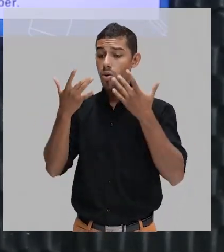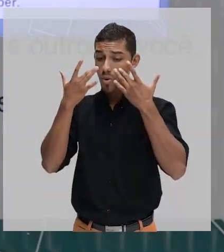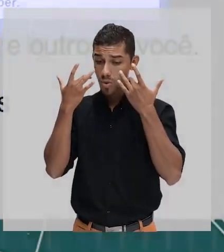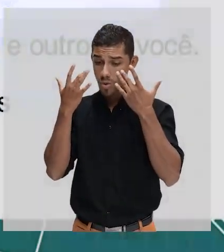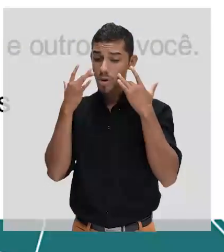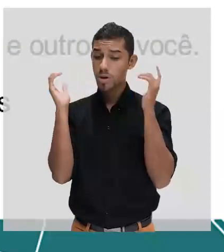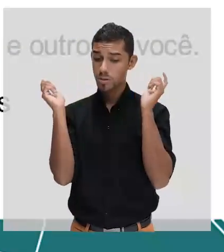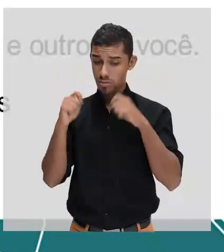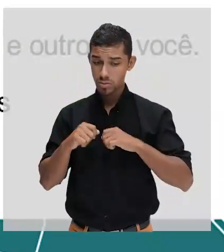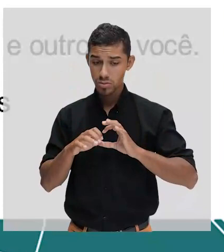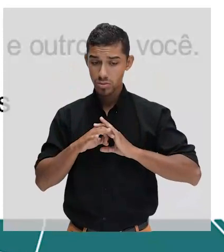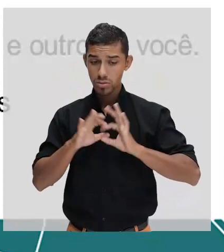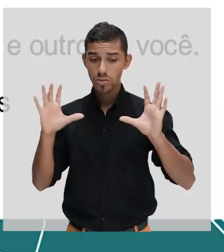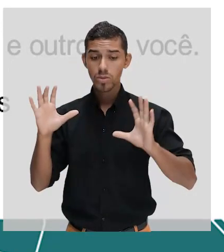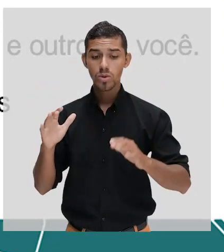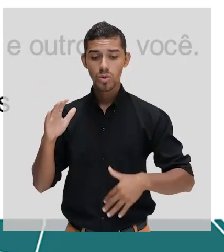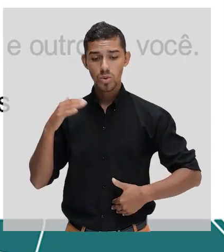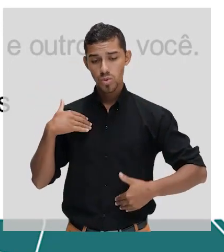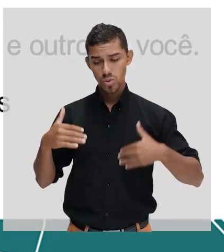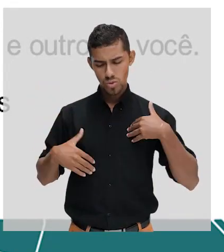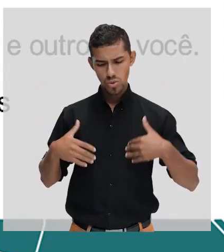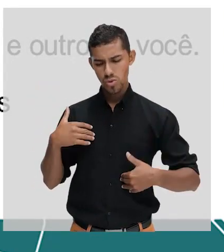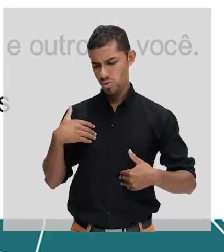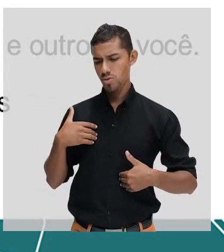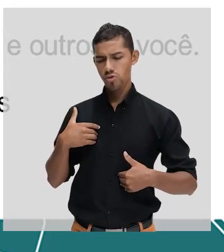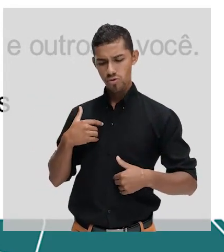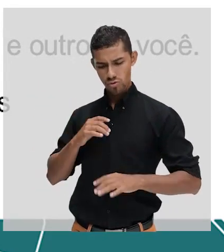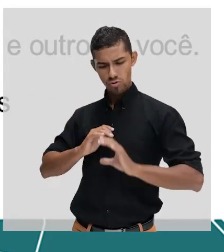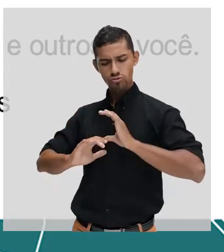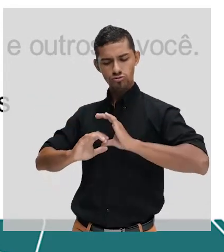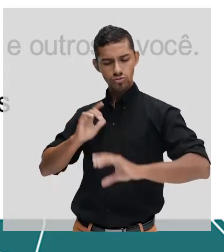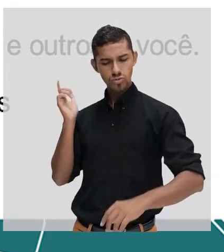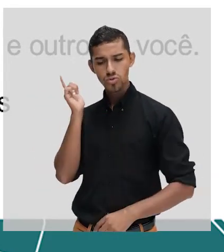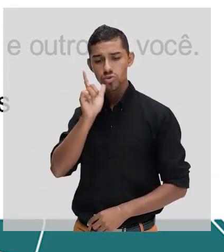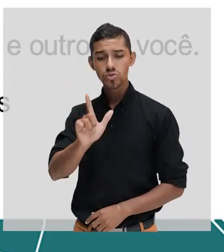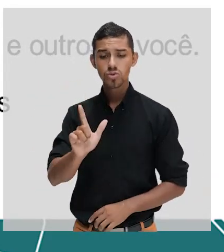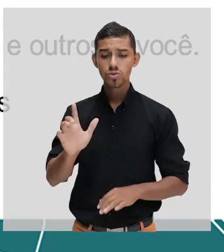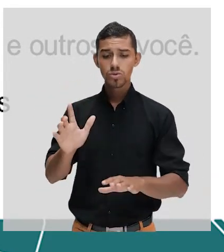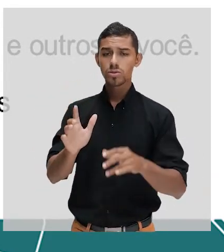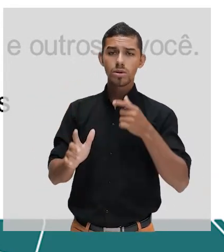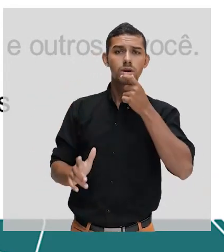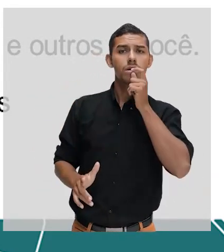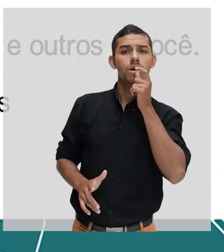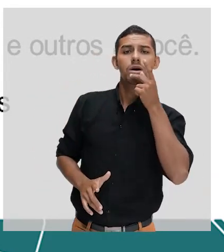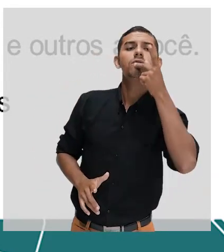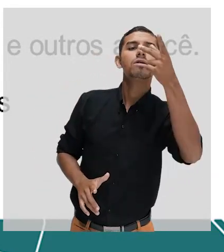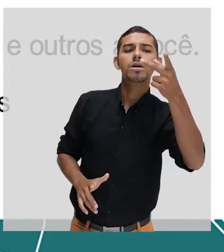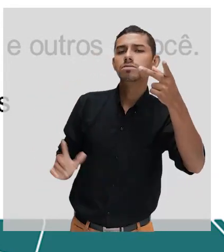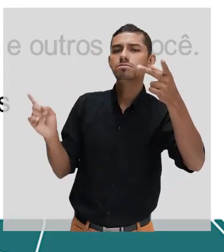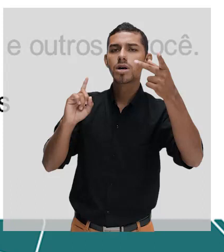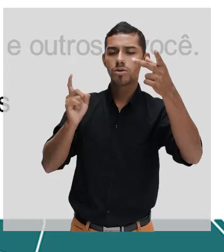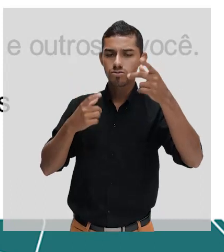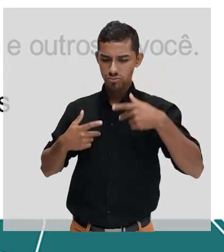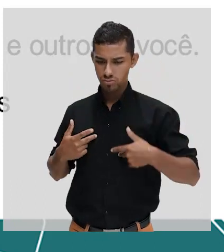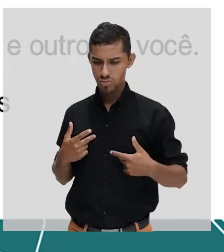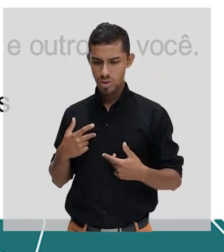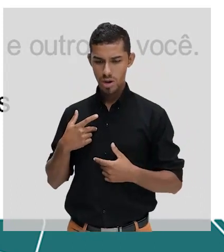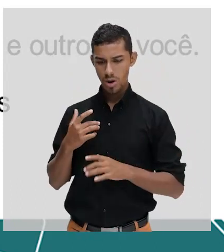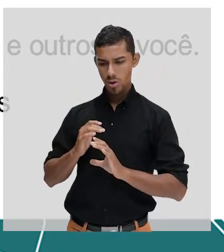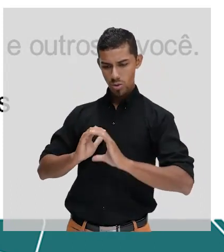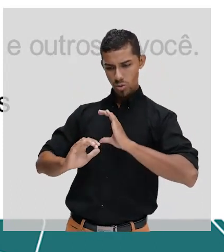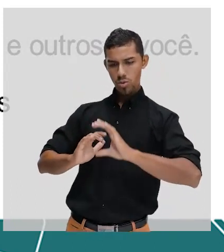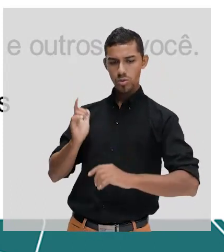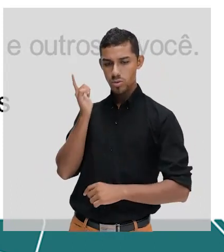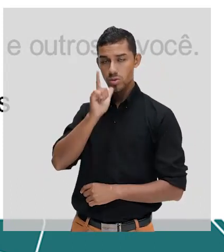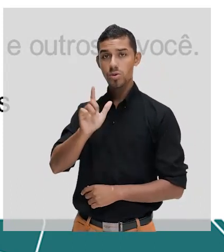isso. O corpo fala, o corpo diz sem falar uma palavra verbalizada. Né? Eu vou utilizar, por